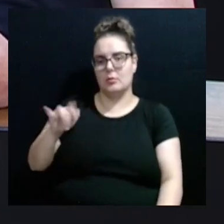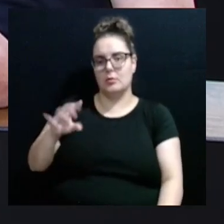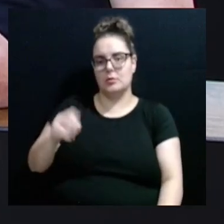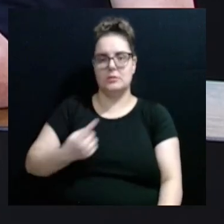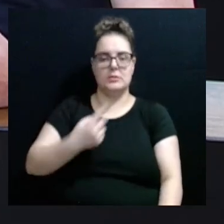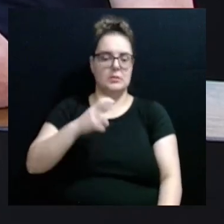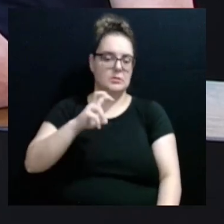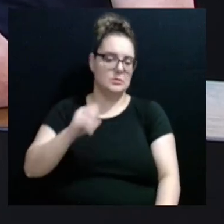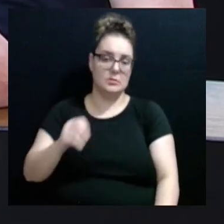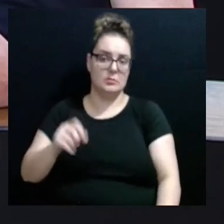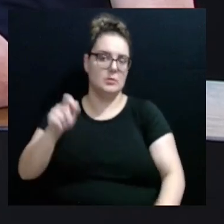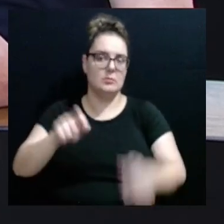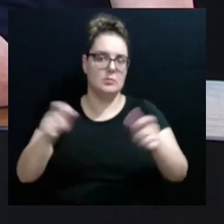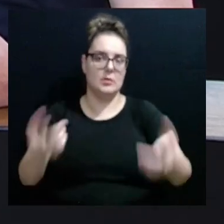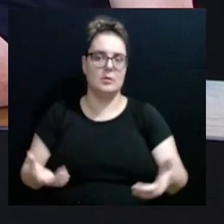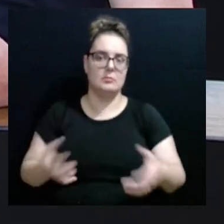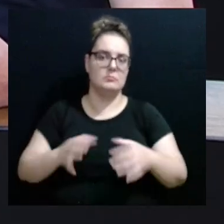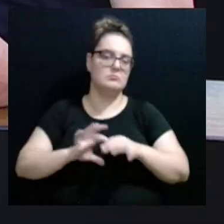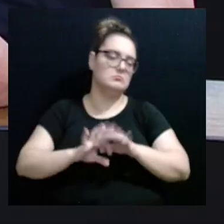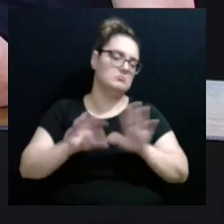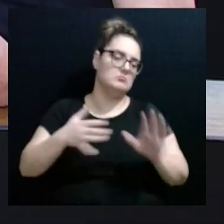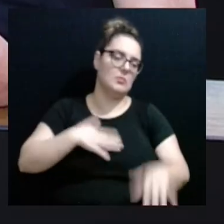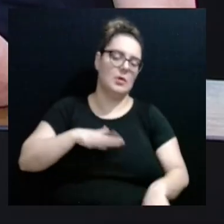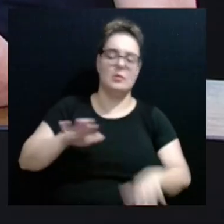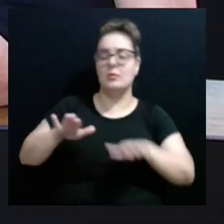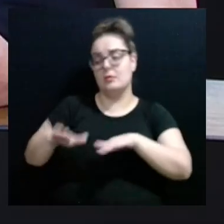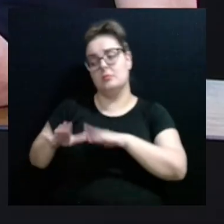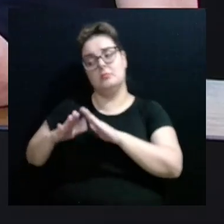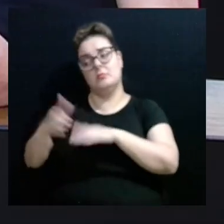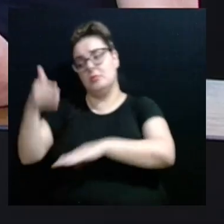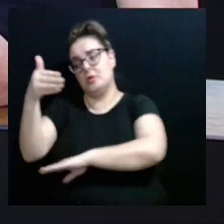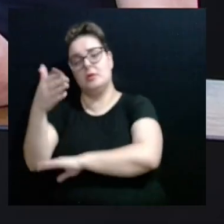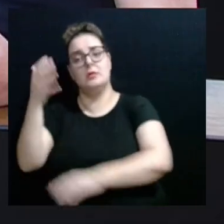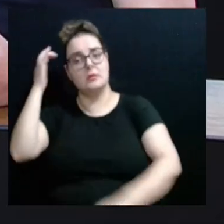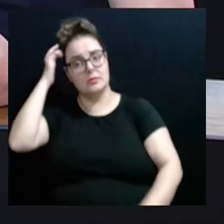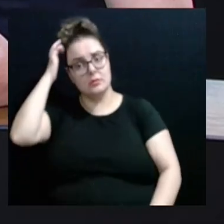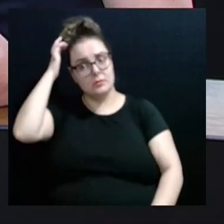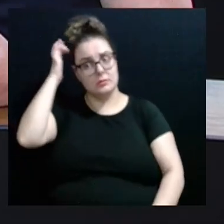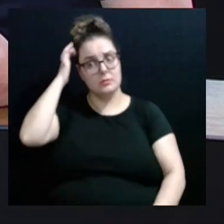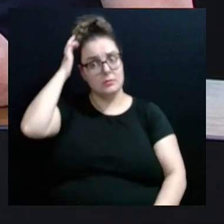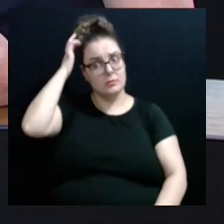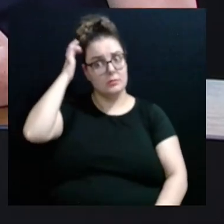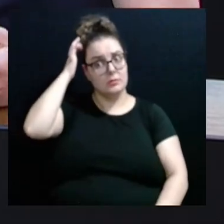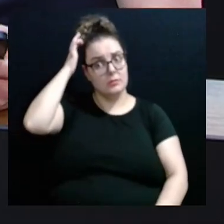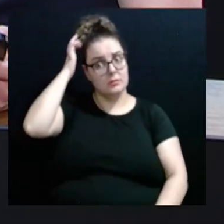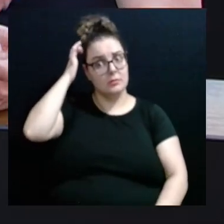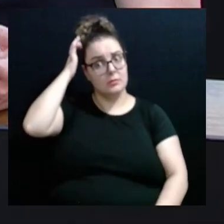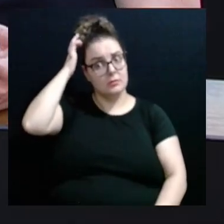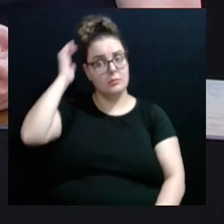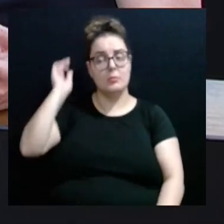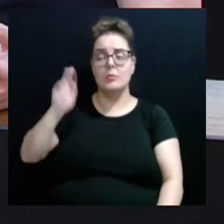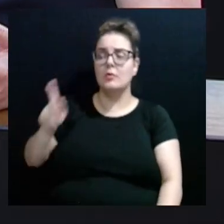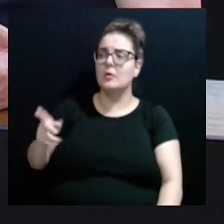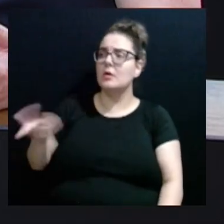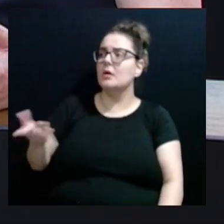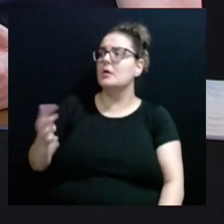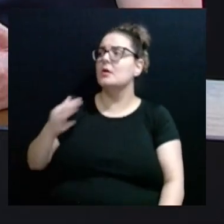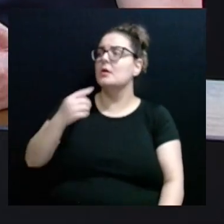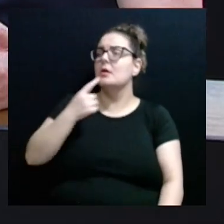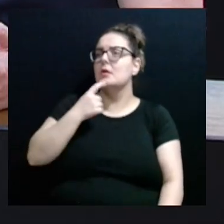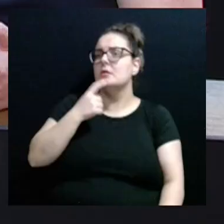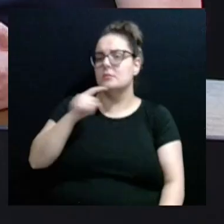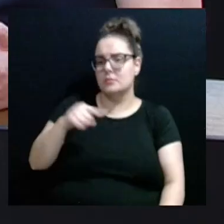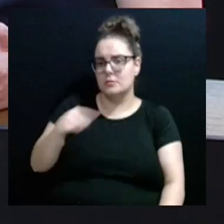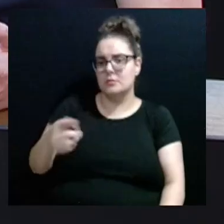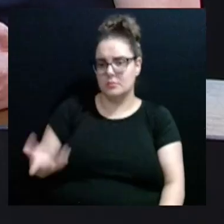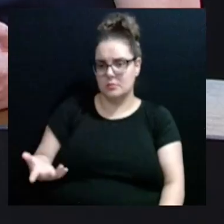gosta, fica no hotel, aproveitando o hotel. E o professor, né, esses feriados de 2026, né, que são 10